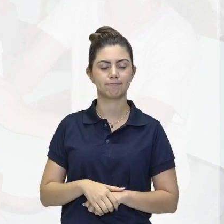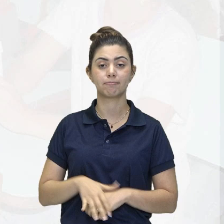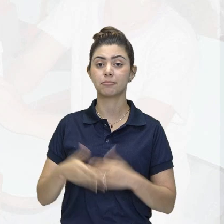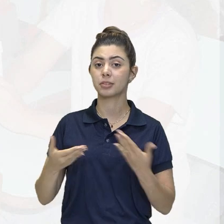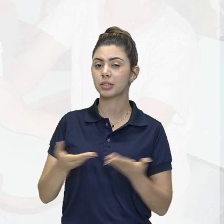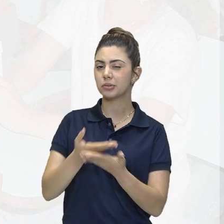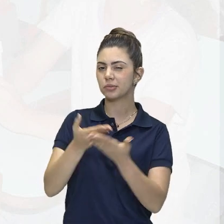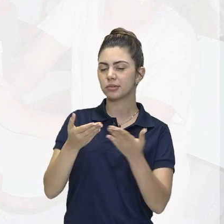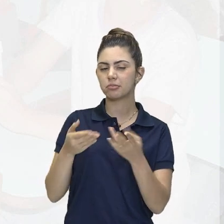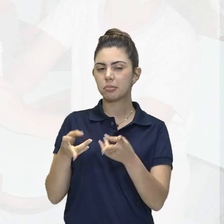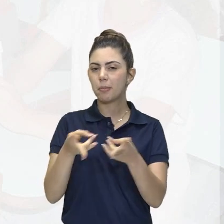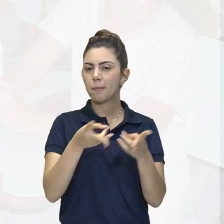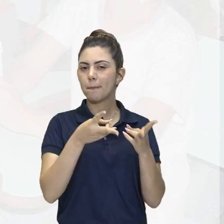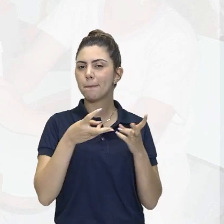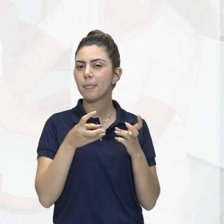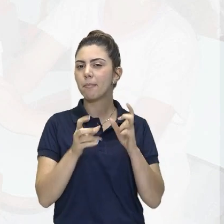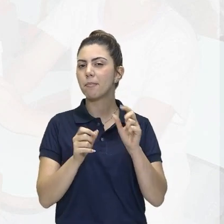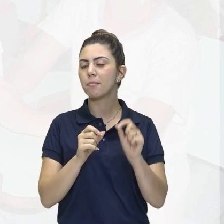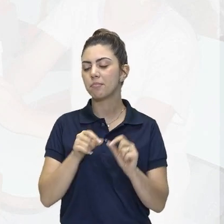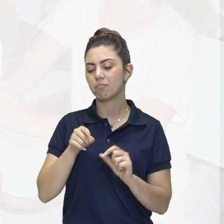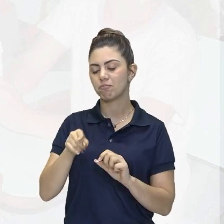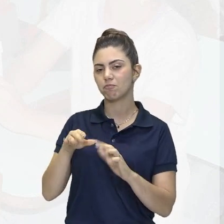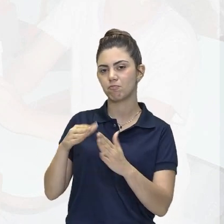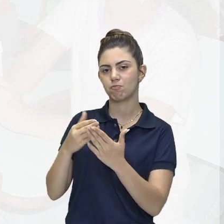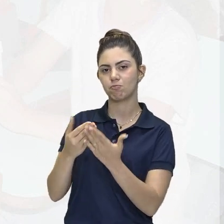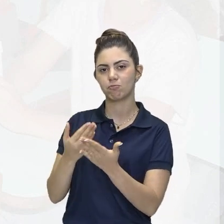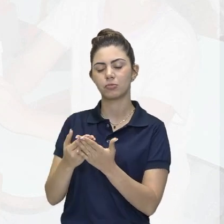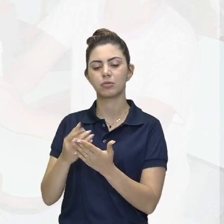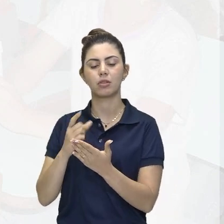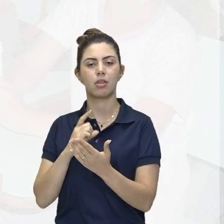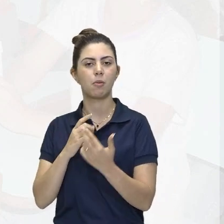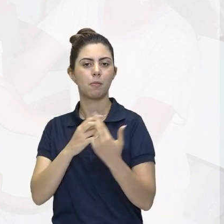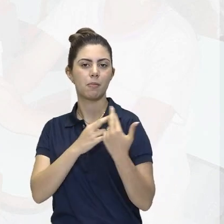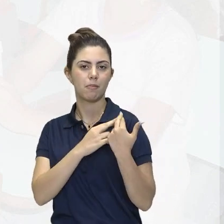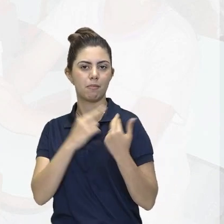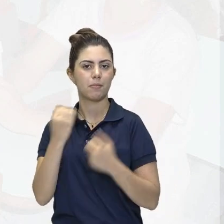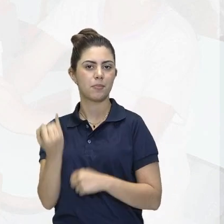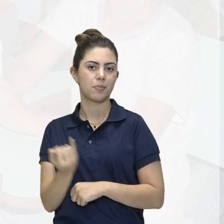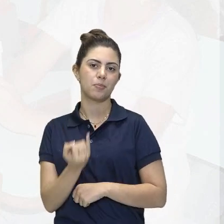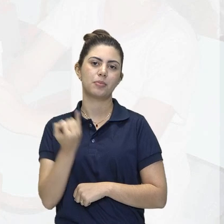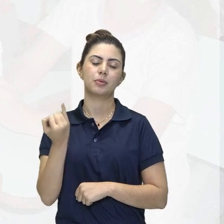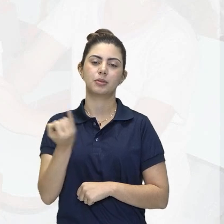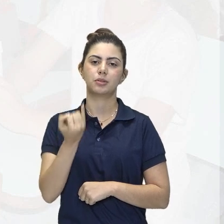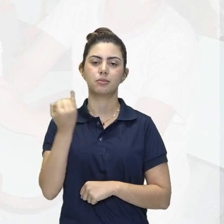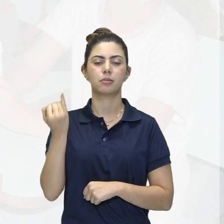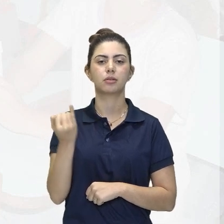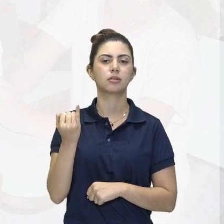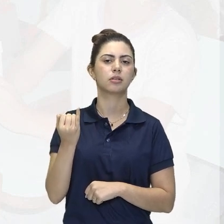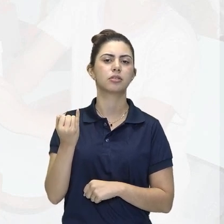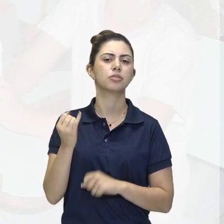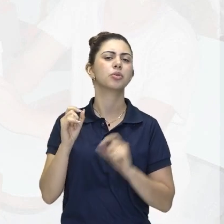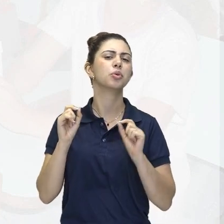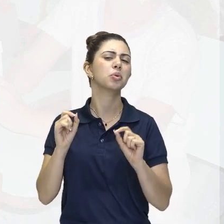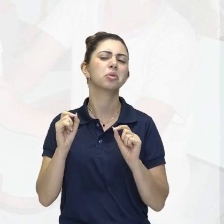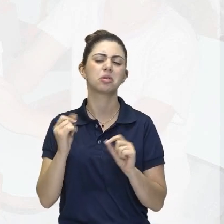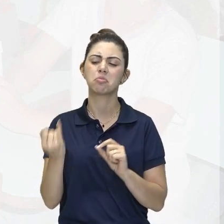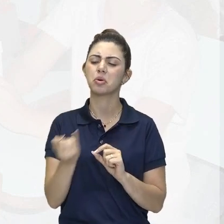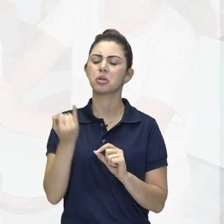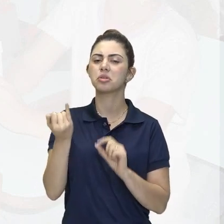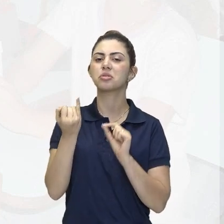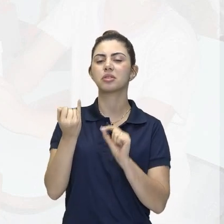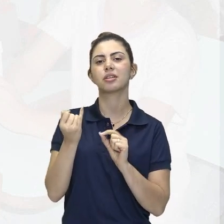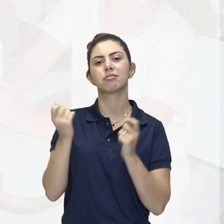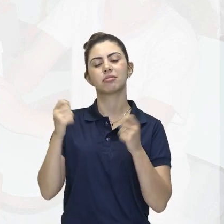você percebe que a escola tem um papel muito importante na formação de cada um